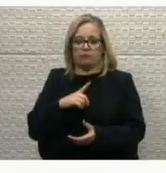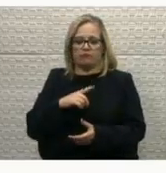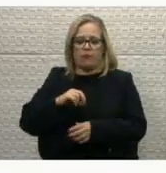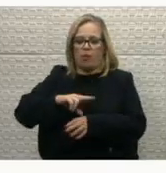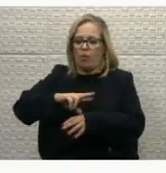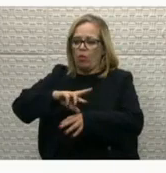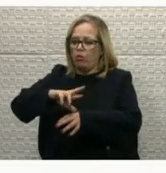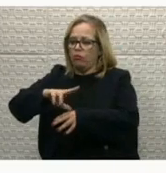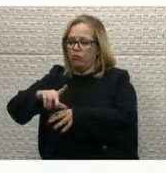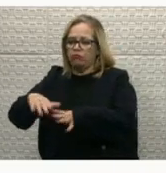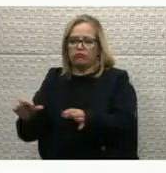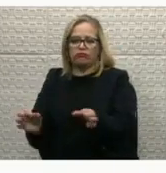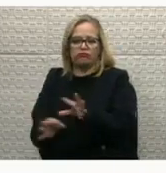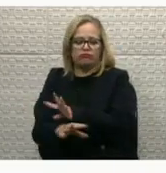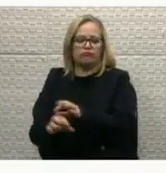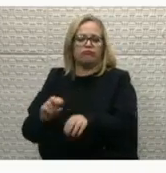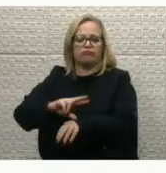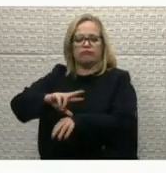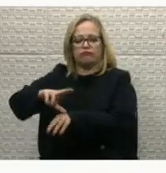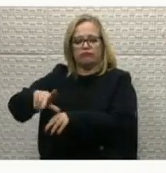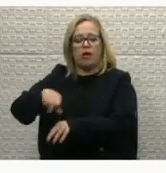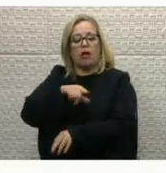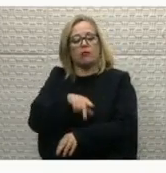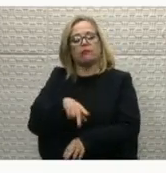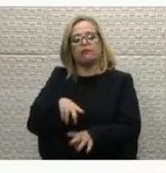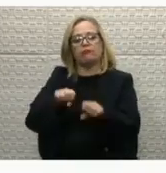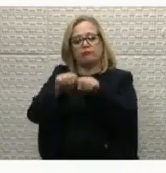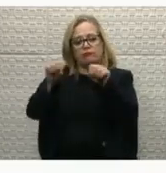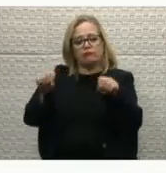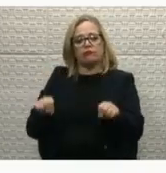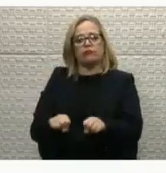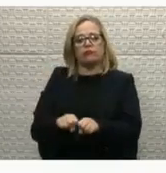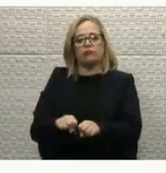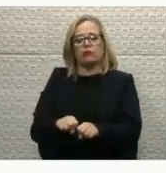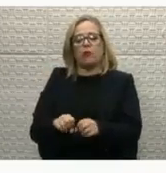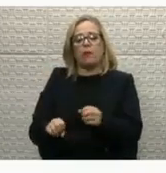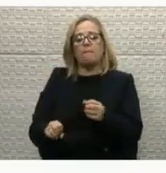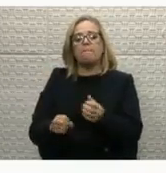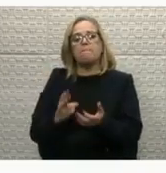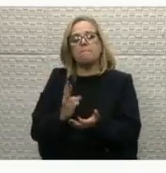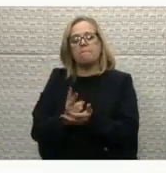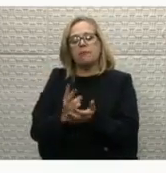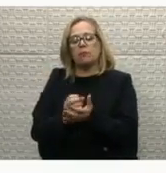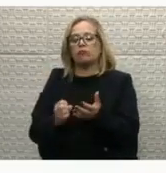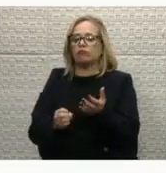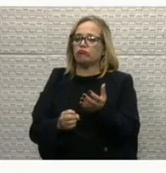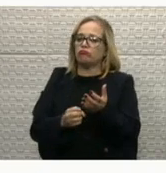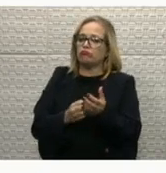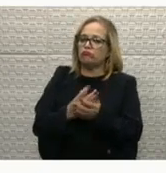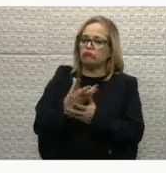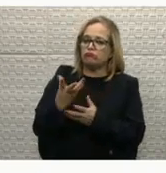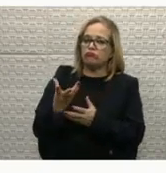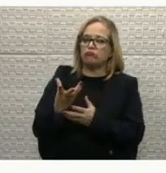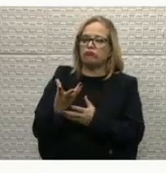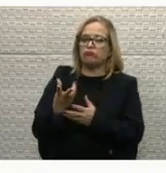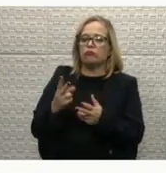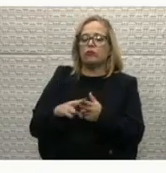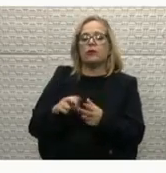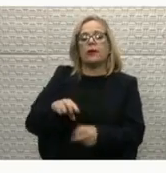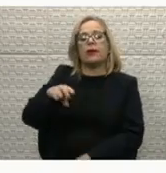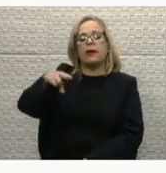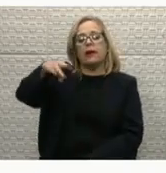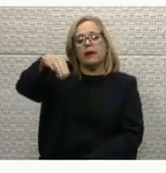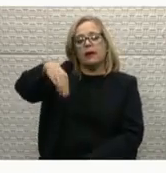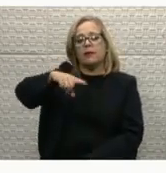infinitas soluções, ele é um sistema com a mesma quantidade de equações e variáveis, porque a matriz A era